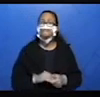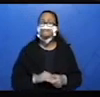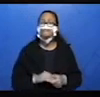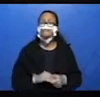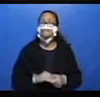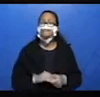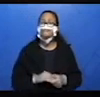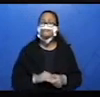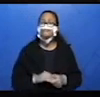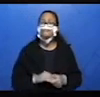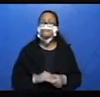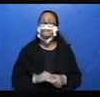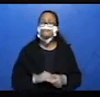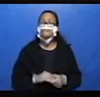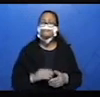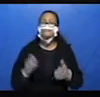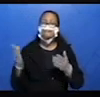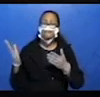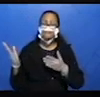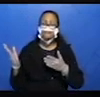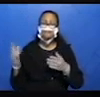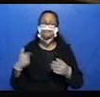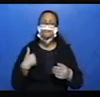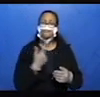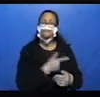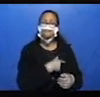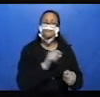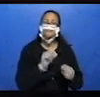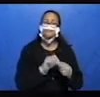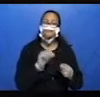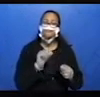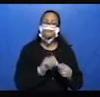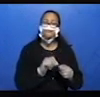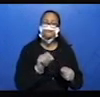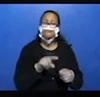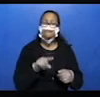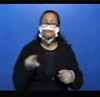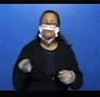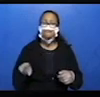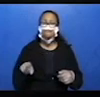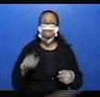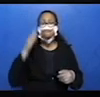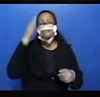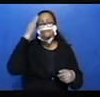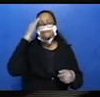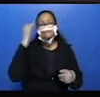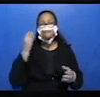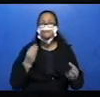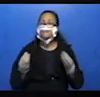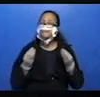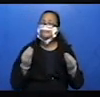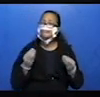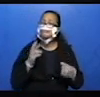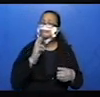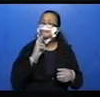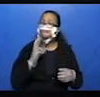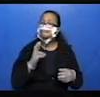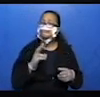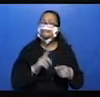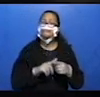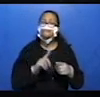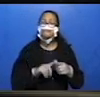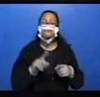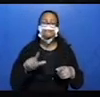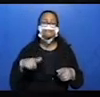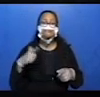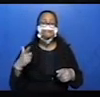Bom, essa primeira nós vamos fazer para vocês terem noção como que vai ficar a resposta, porque as outras atividades